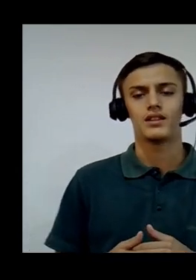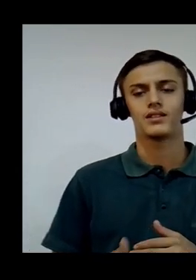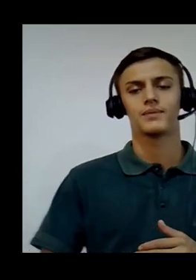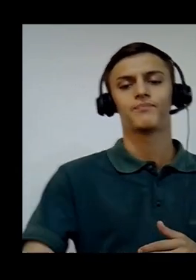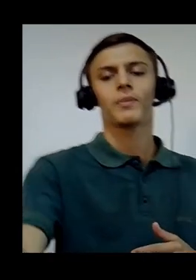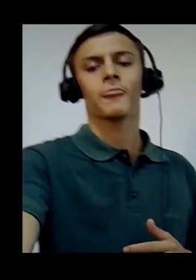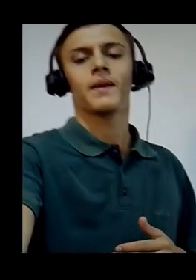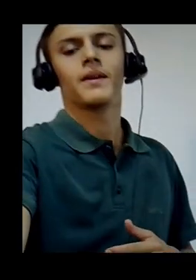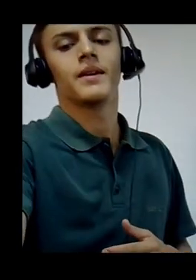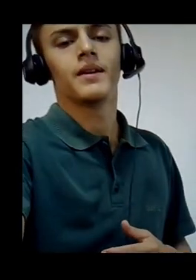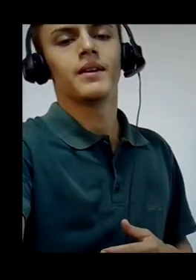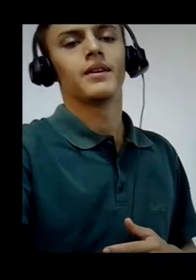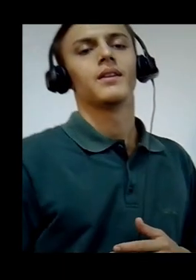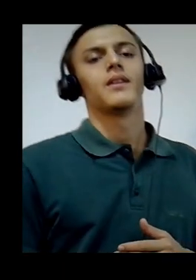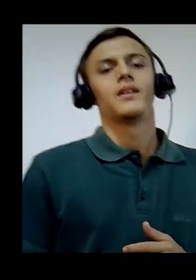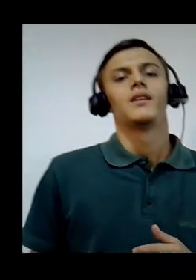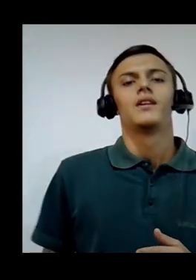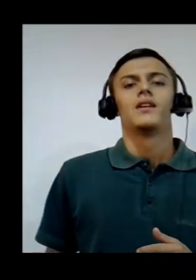válida para as três.